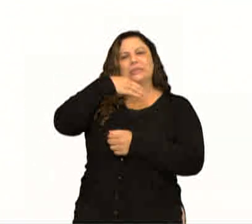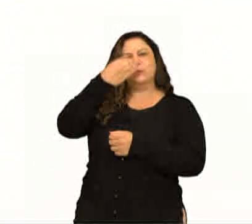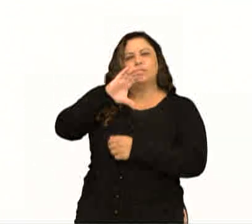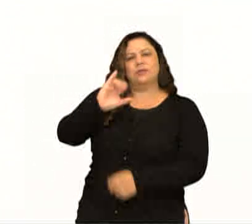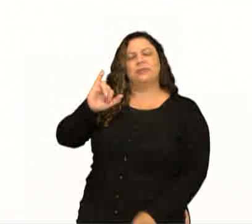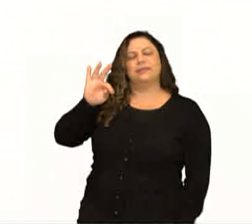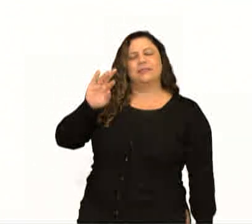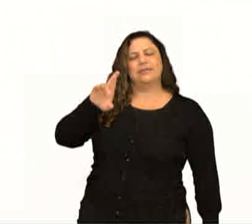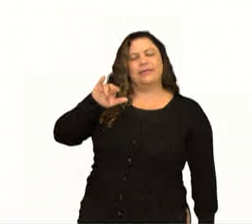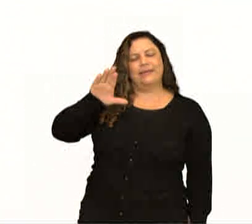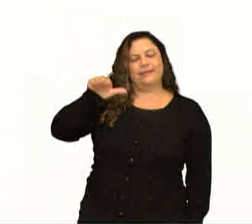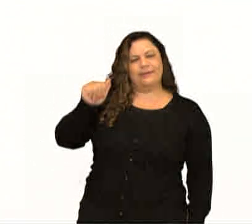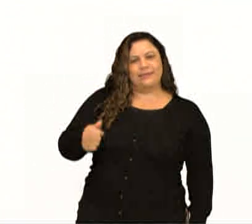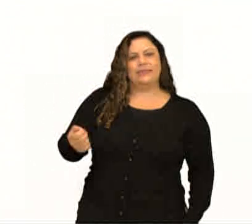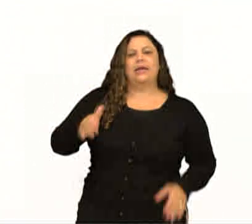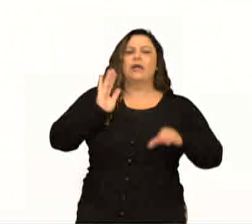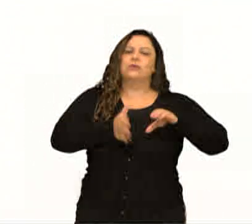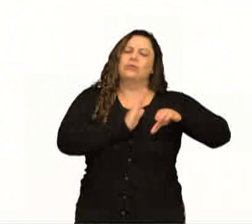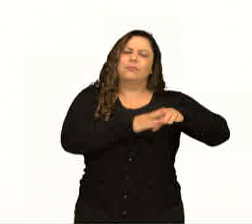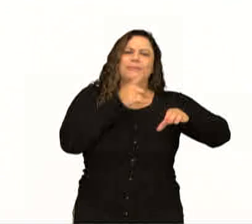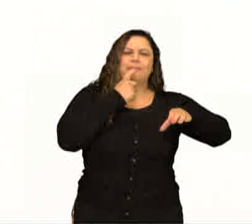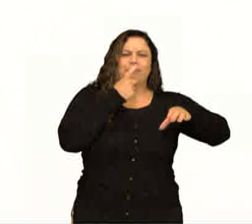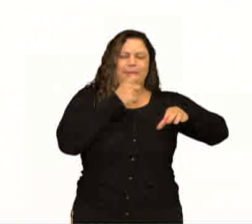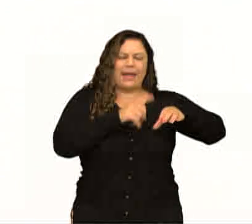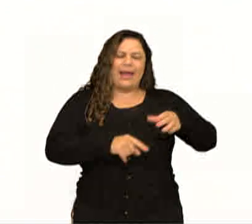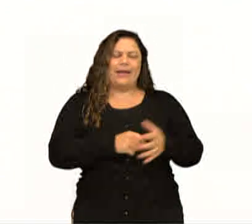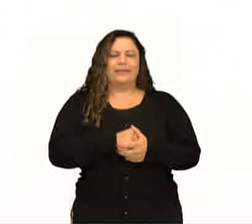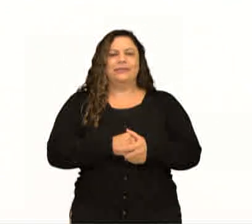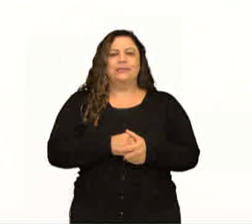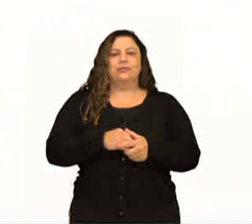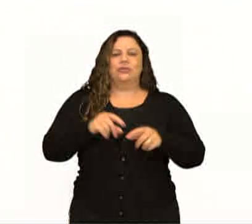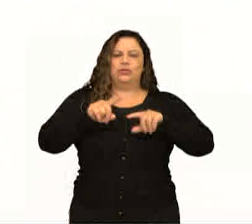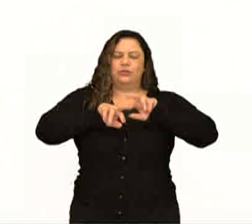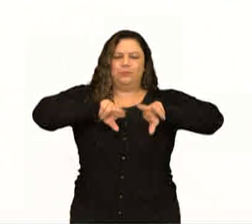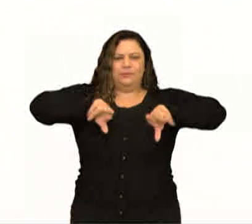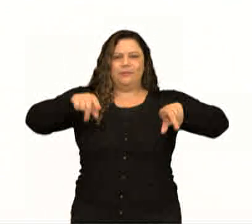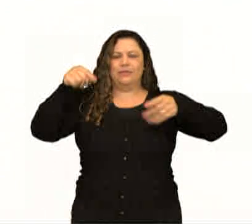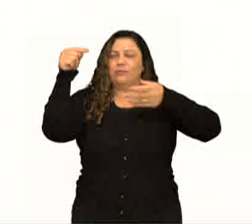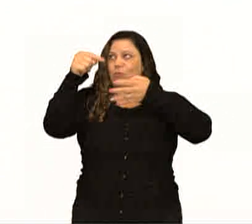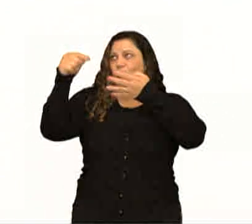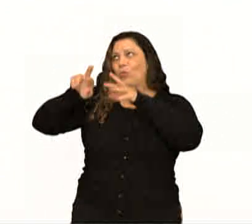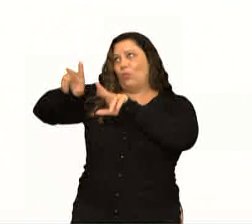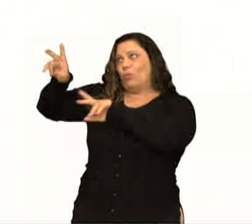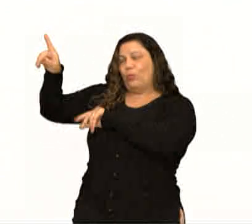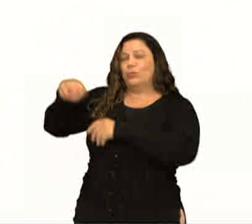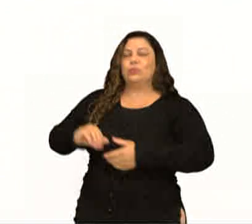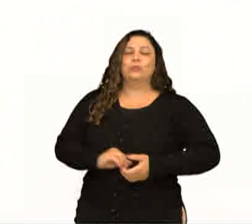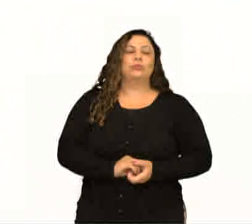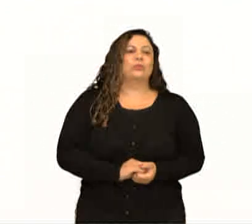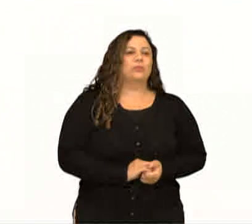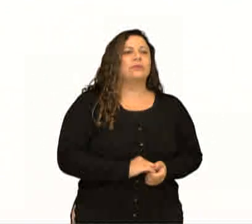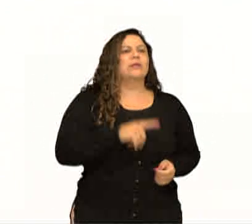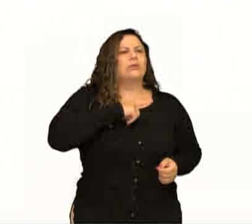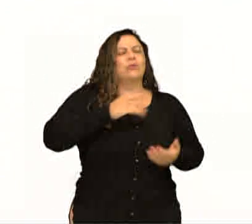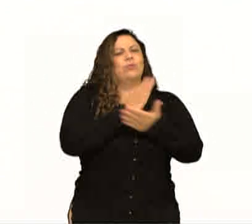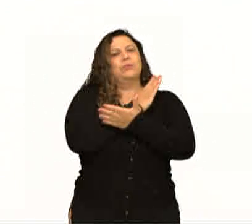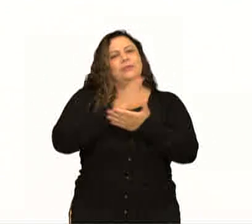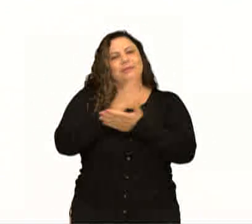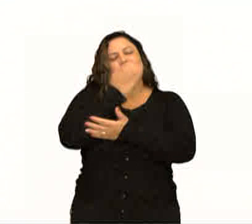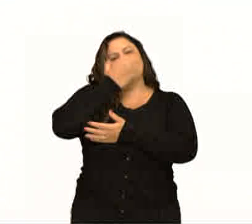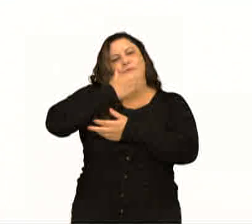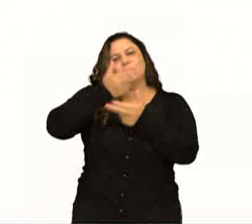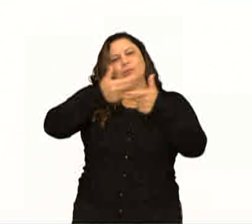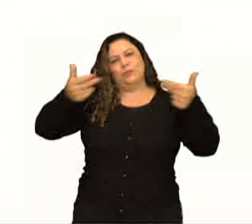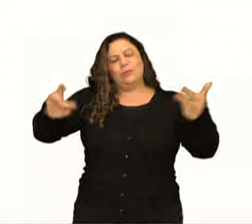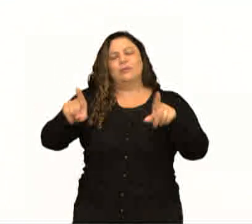cítricas, tomate, pimentão, verde, batata assada e verduras. Algumas frutas como goiaba e groselha negra também são ricas em